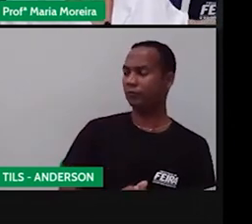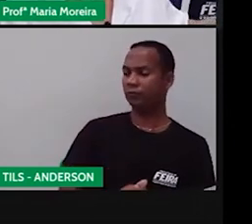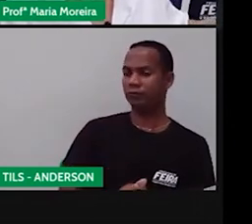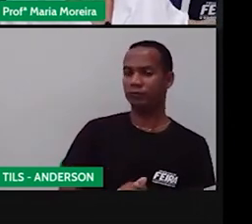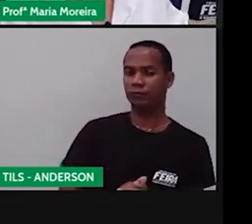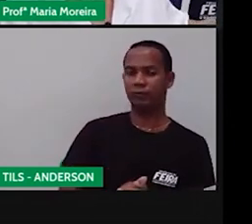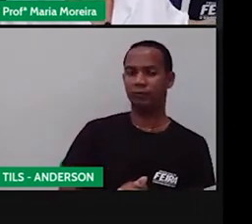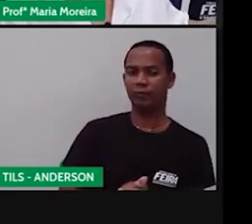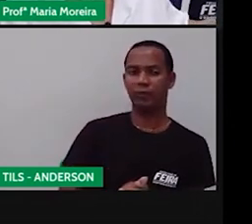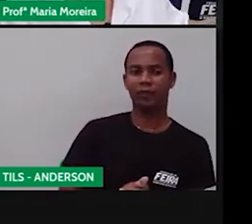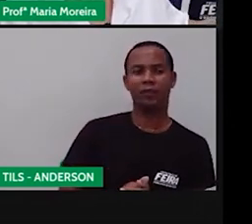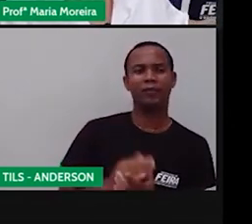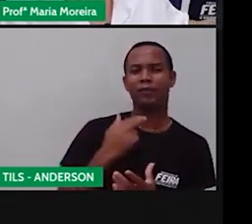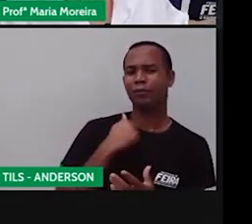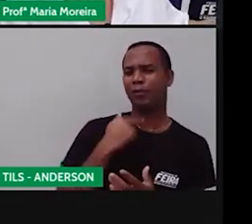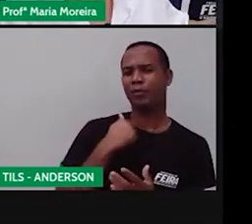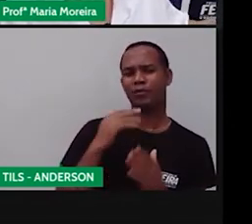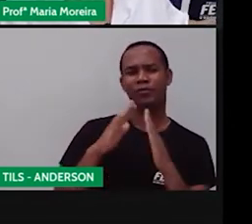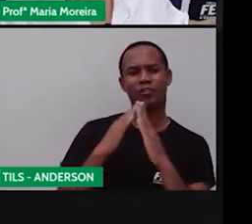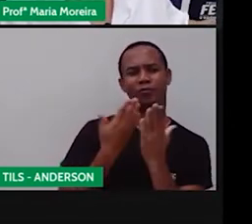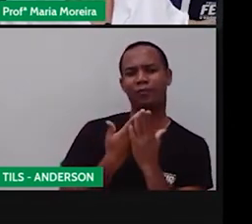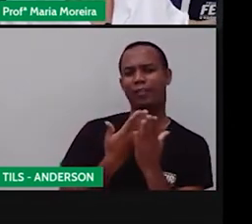Você vai para minha casa amanhã?